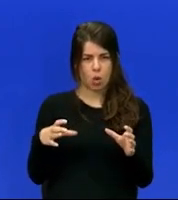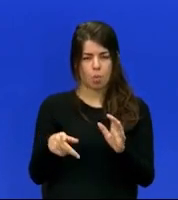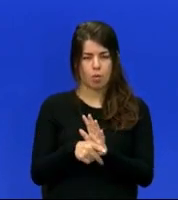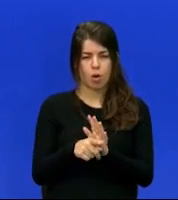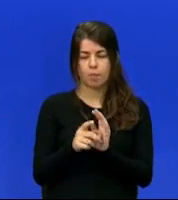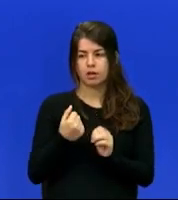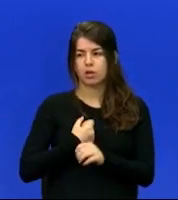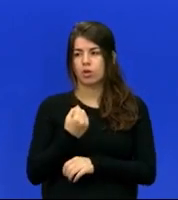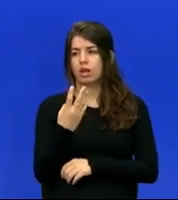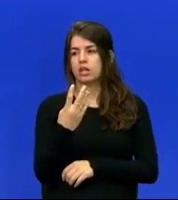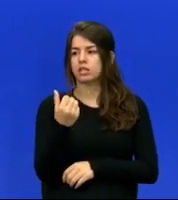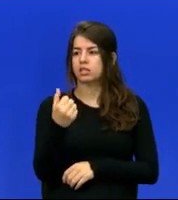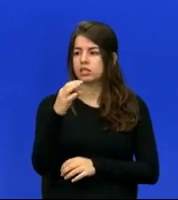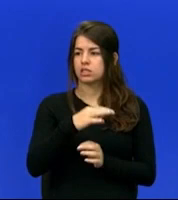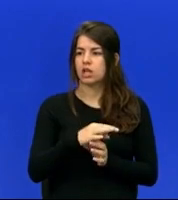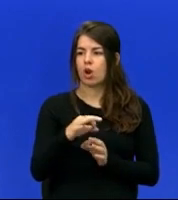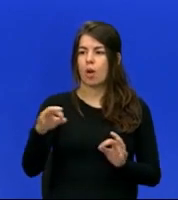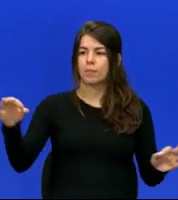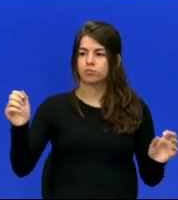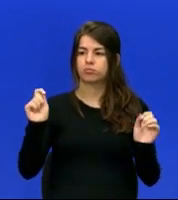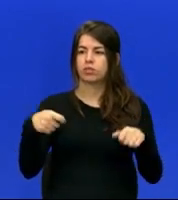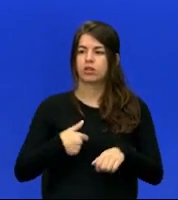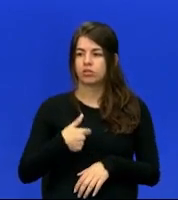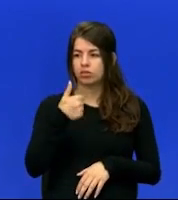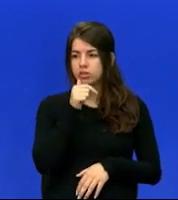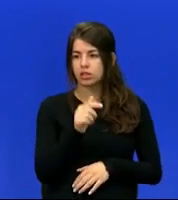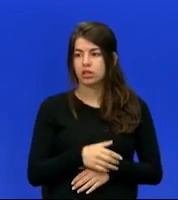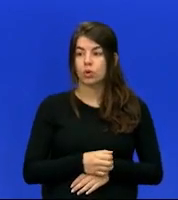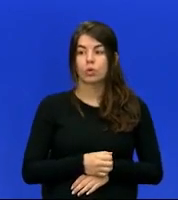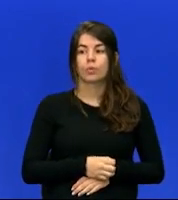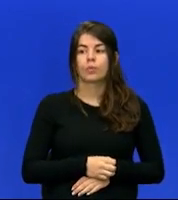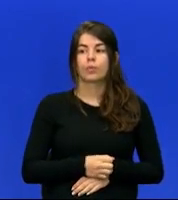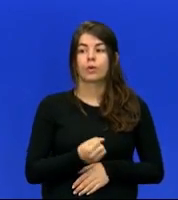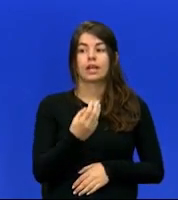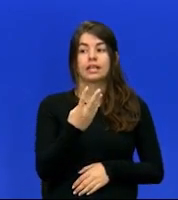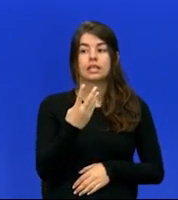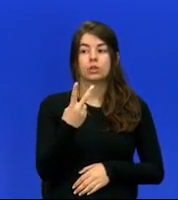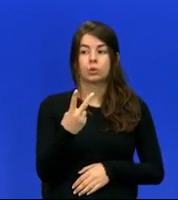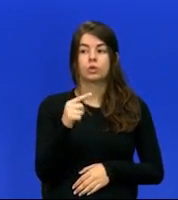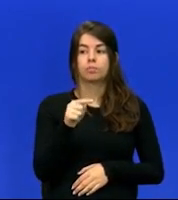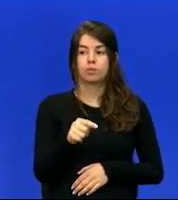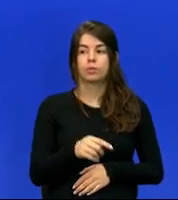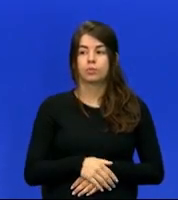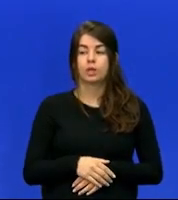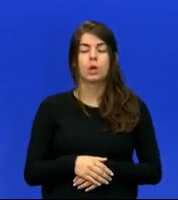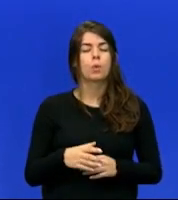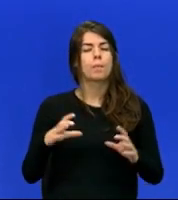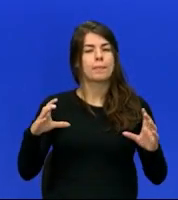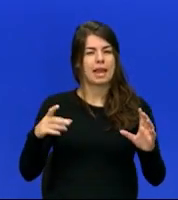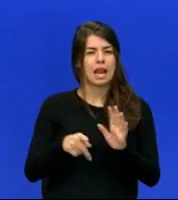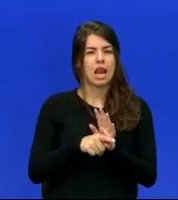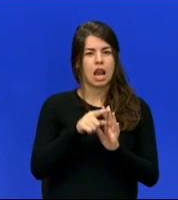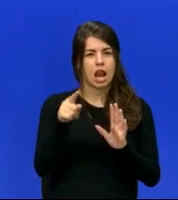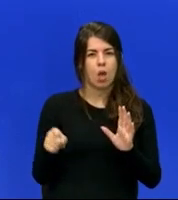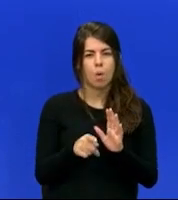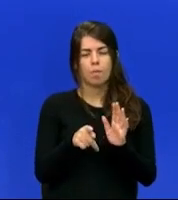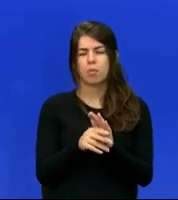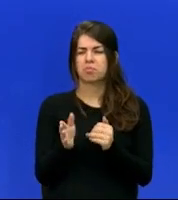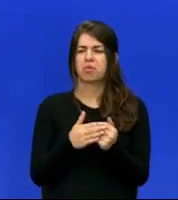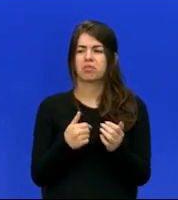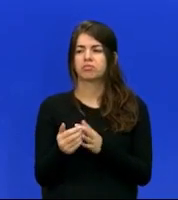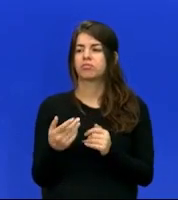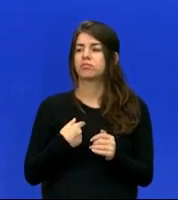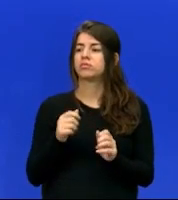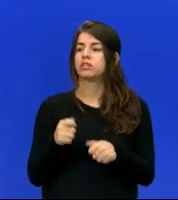desvio padrão de 5.800 quilômetros. Qual a probabilidade de que um pneu qualquer dure mais do que